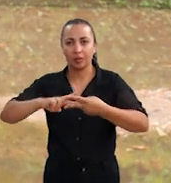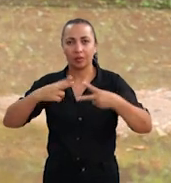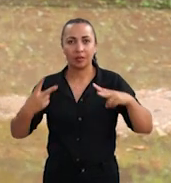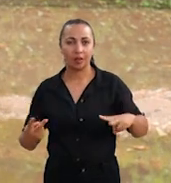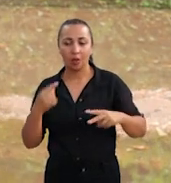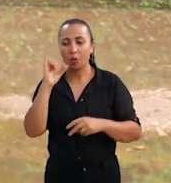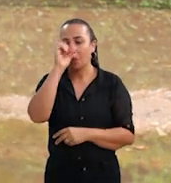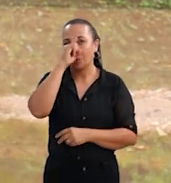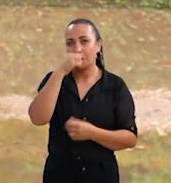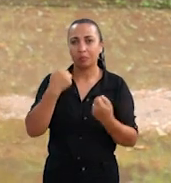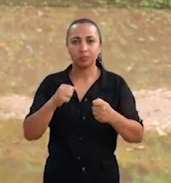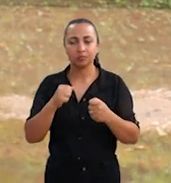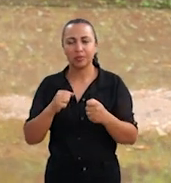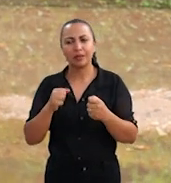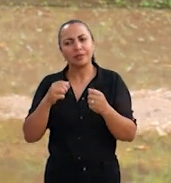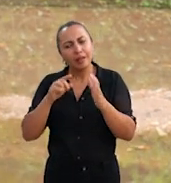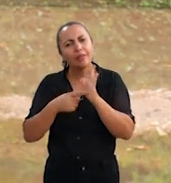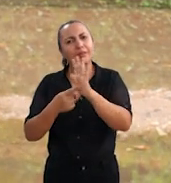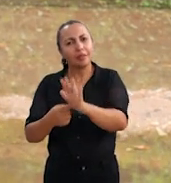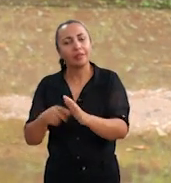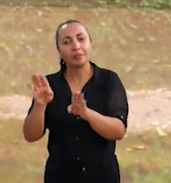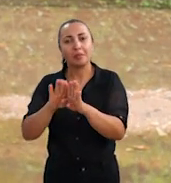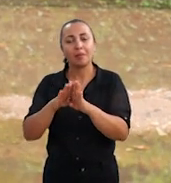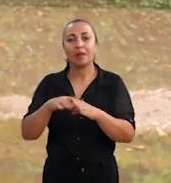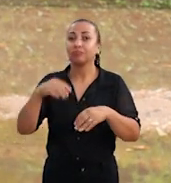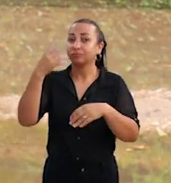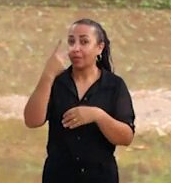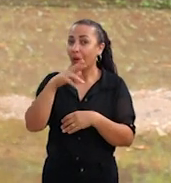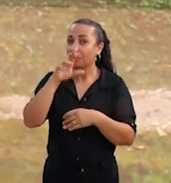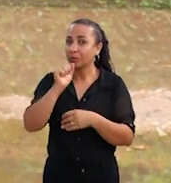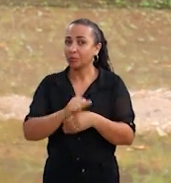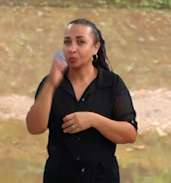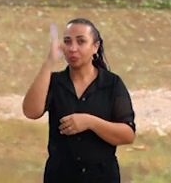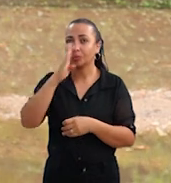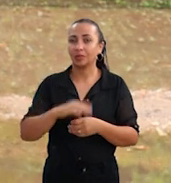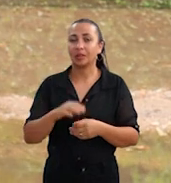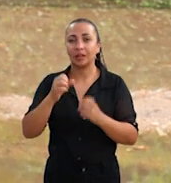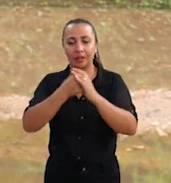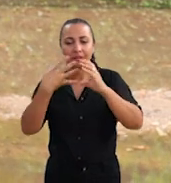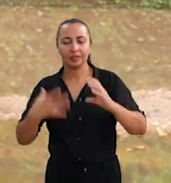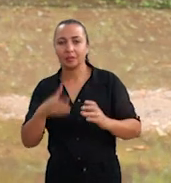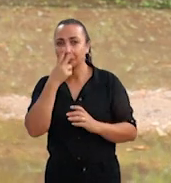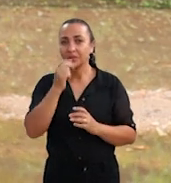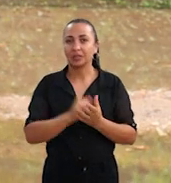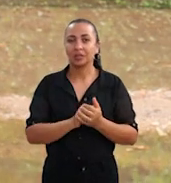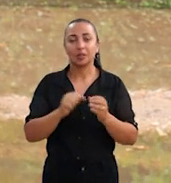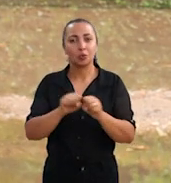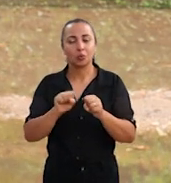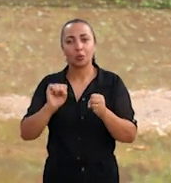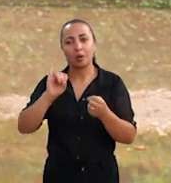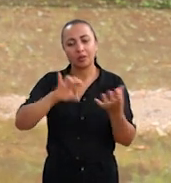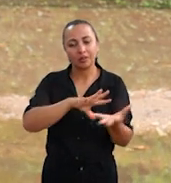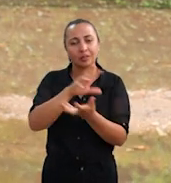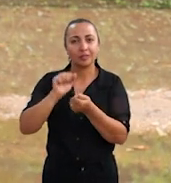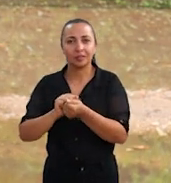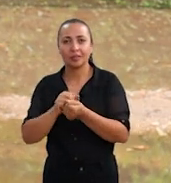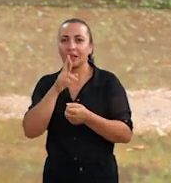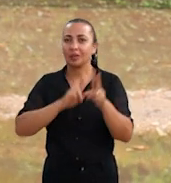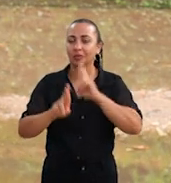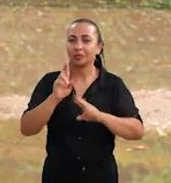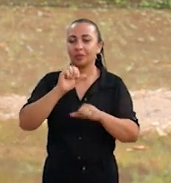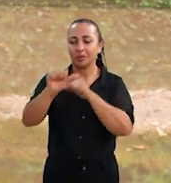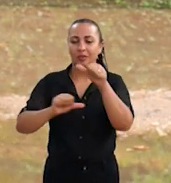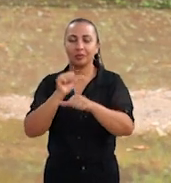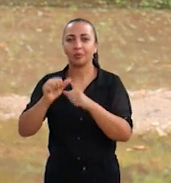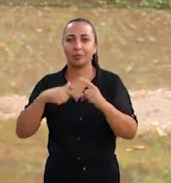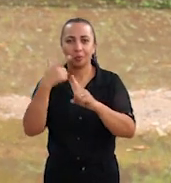um suíno que pudesse conferir ao presunto cru brasileiro características parecidas com o estrangeiro. O resultado foi o desenvolvimento de